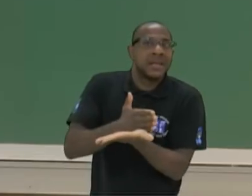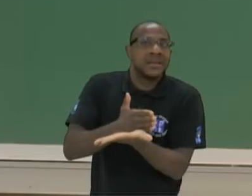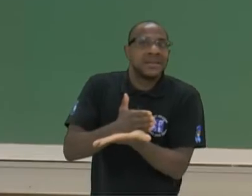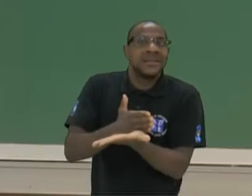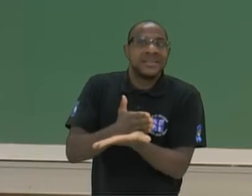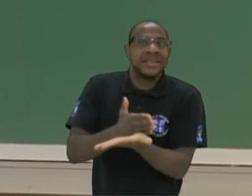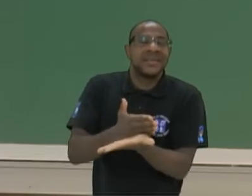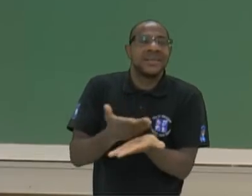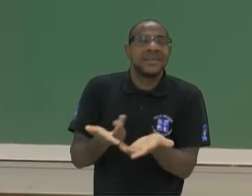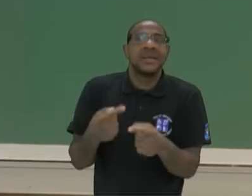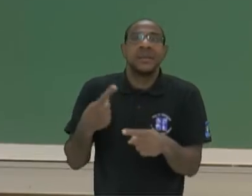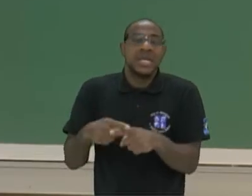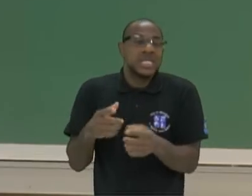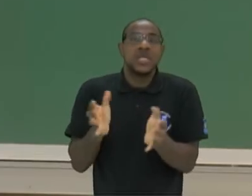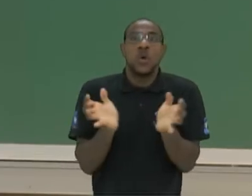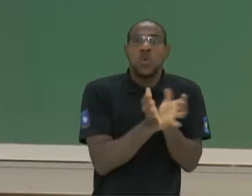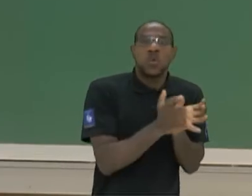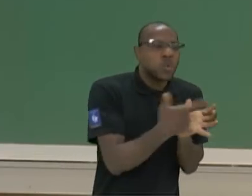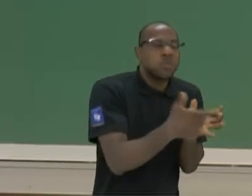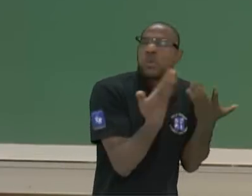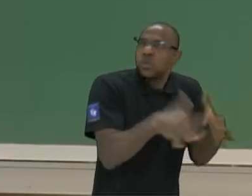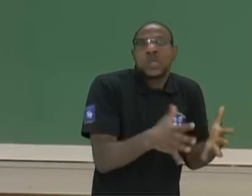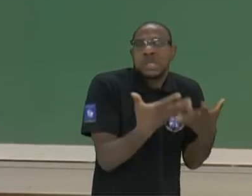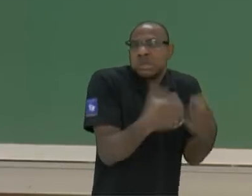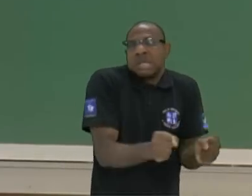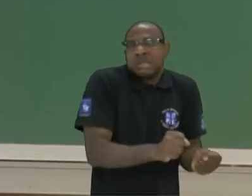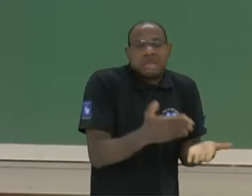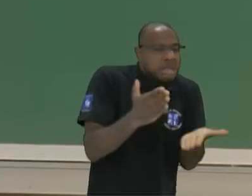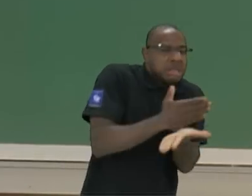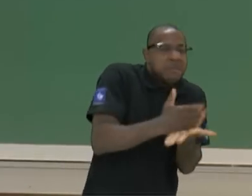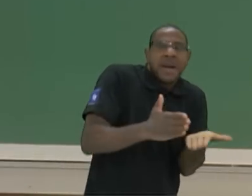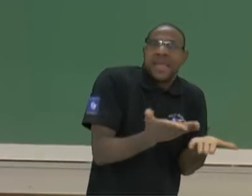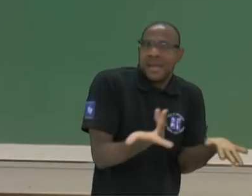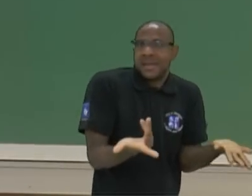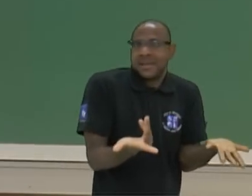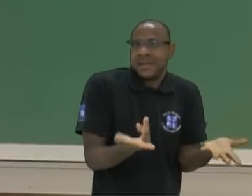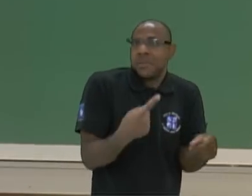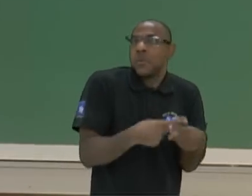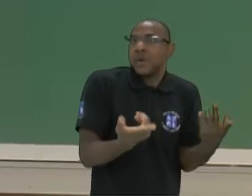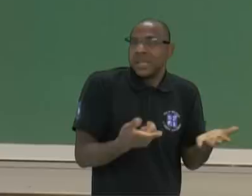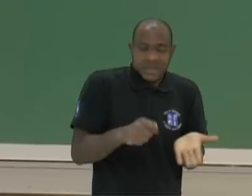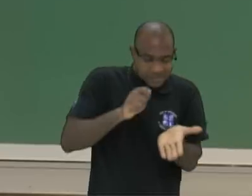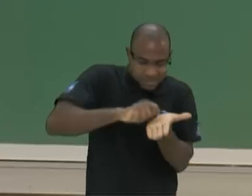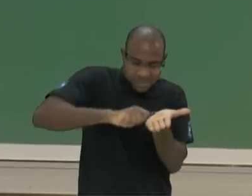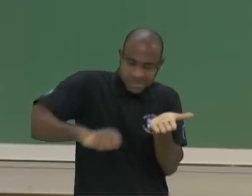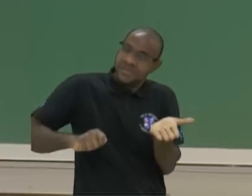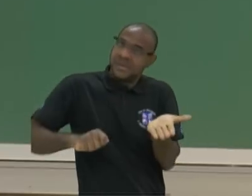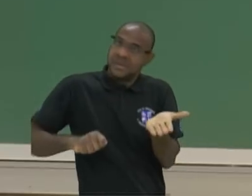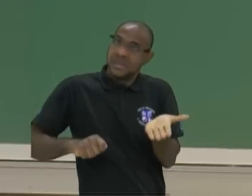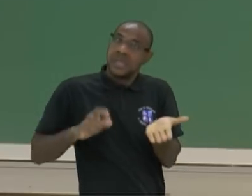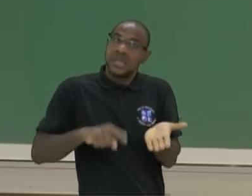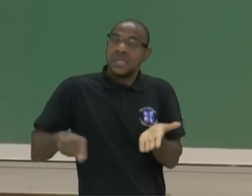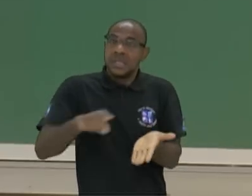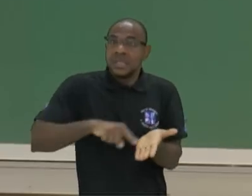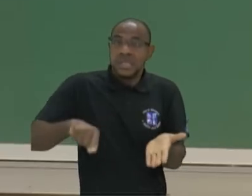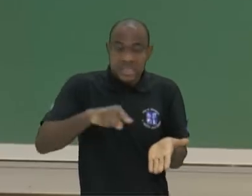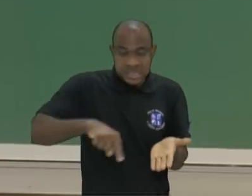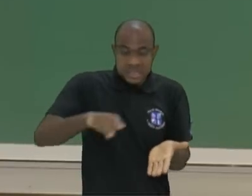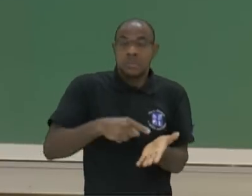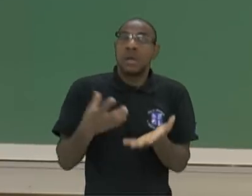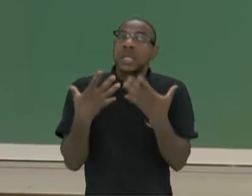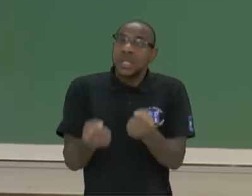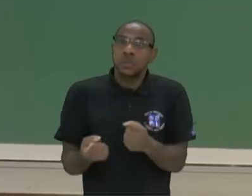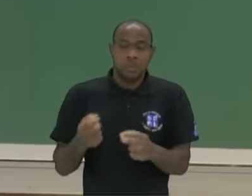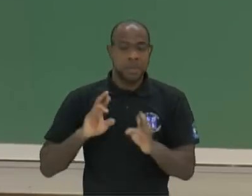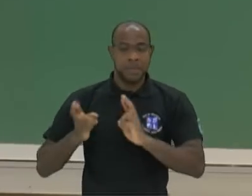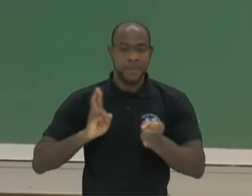está repudiando isso, então? Porque isso tudo foi feito em assembleia, todo mundo decidiu junto e agora o pessoal está voltando